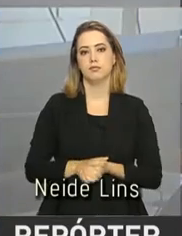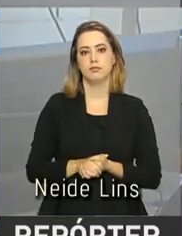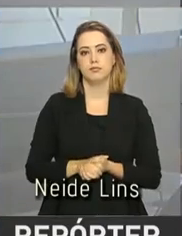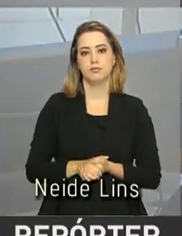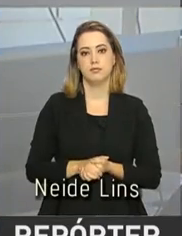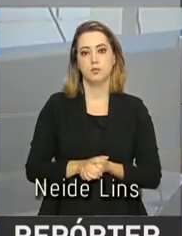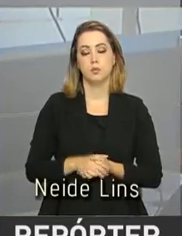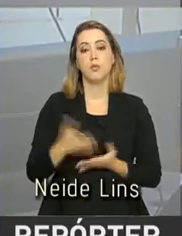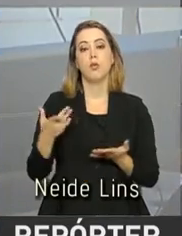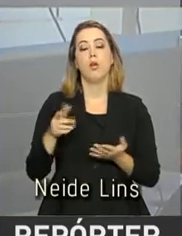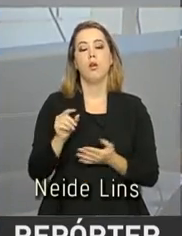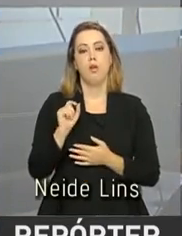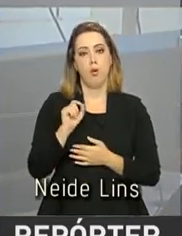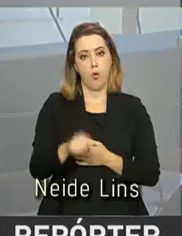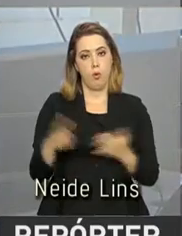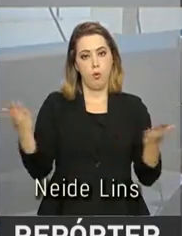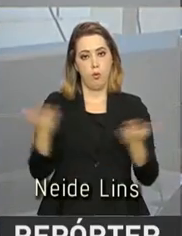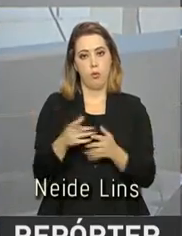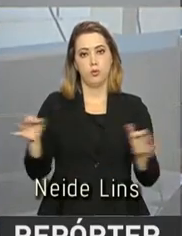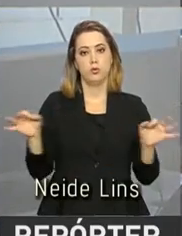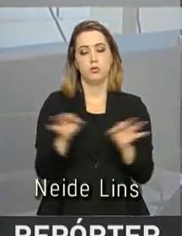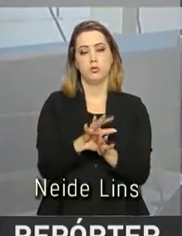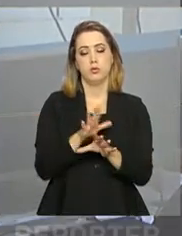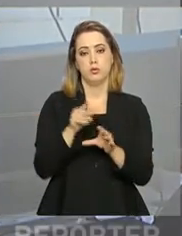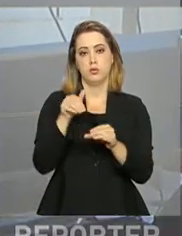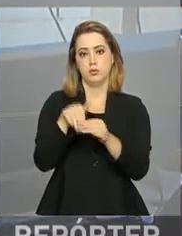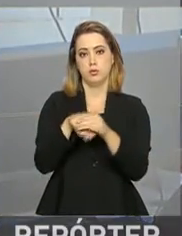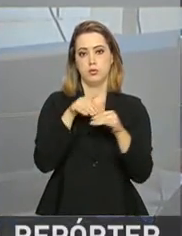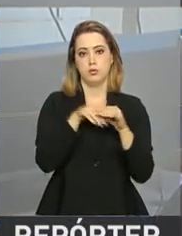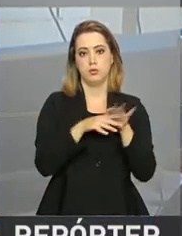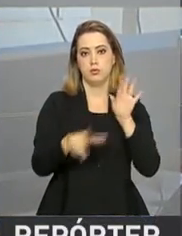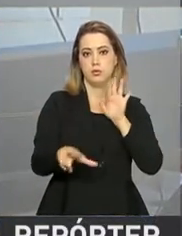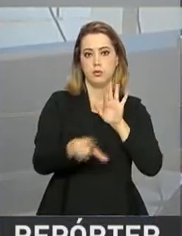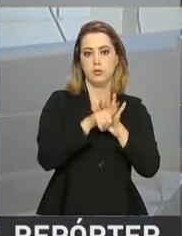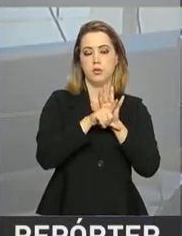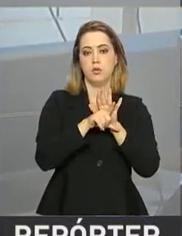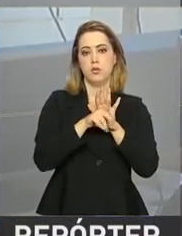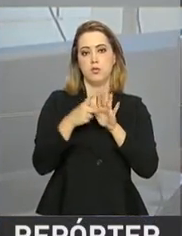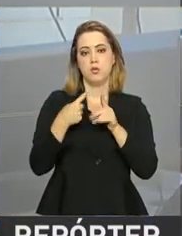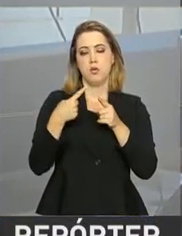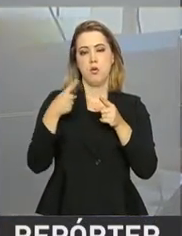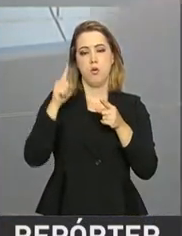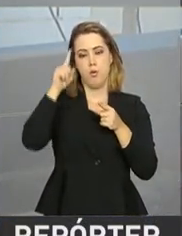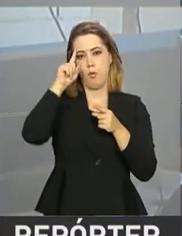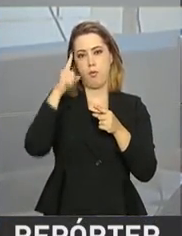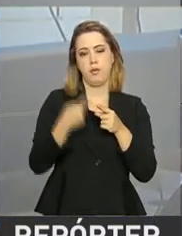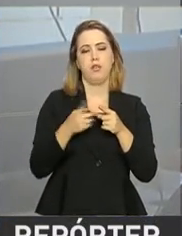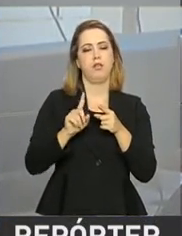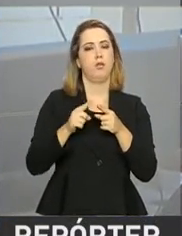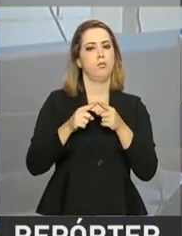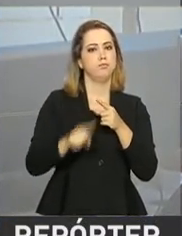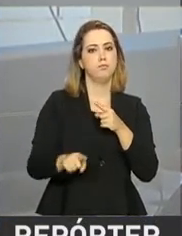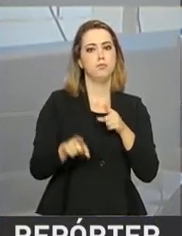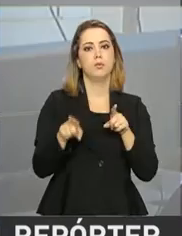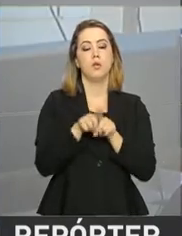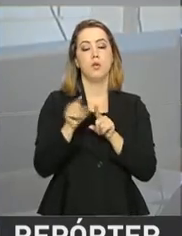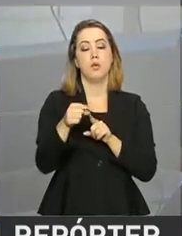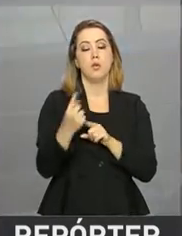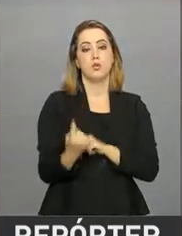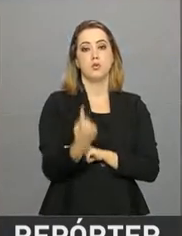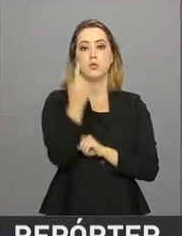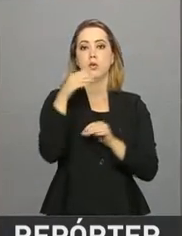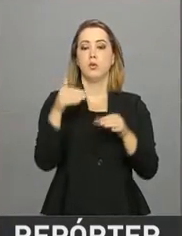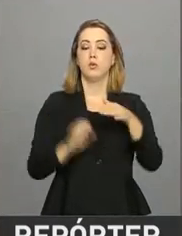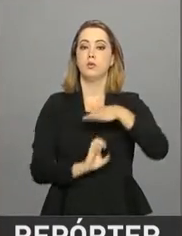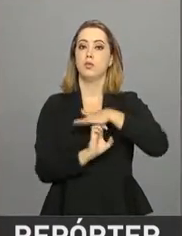deve ser concluída hoje a votação do projeto de lei que desobriga petrobras de ser operadora exclusiva do pré sal após